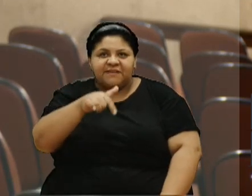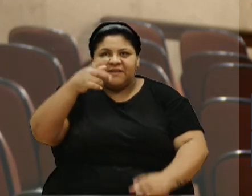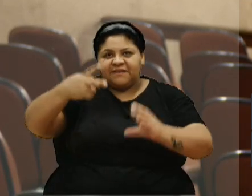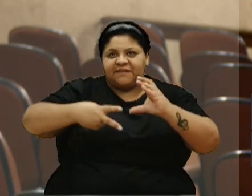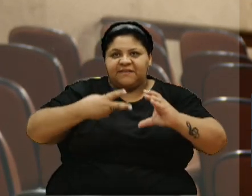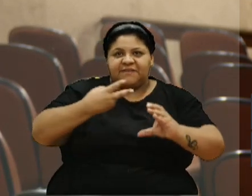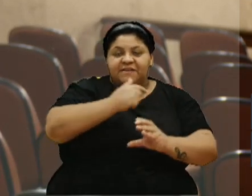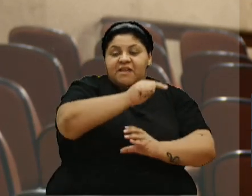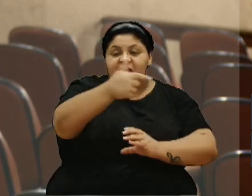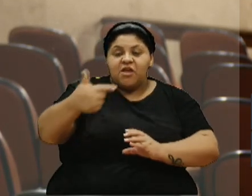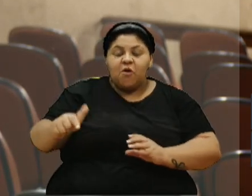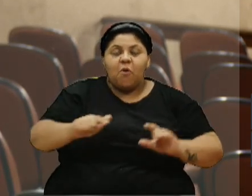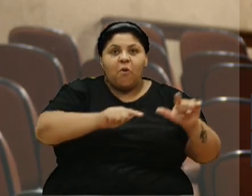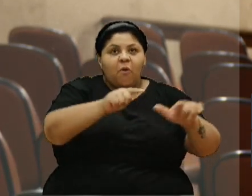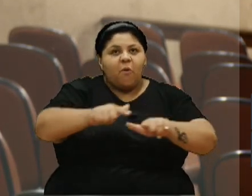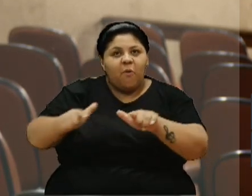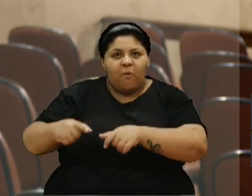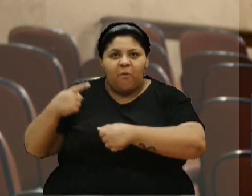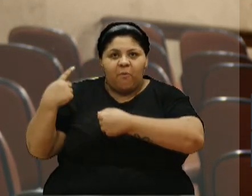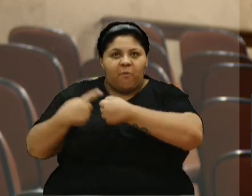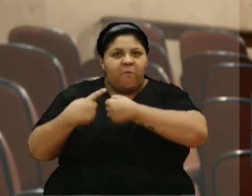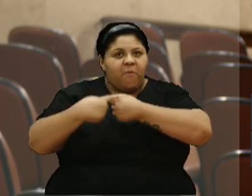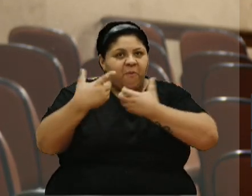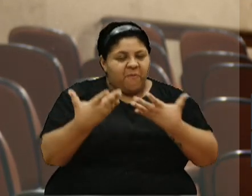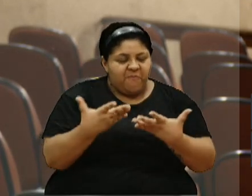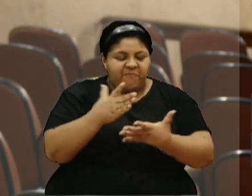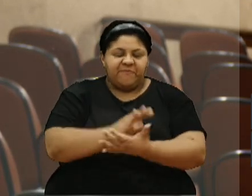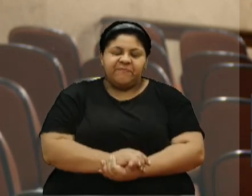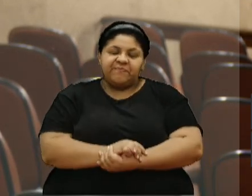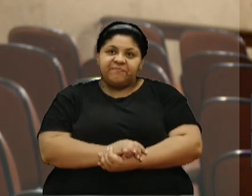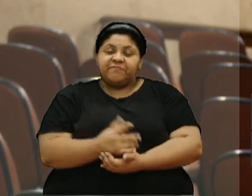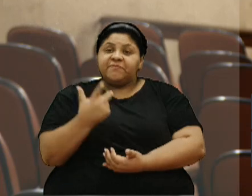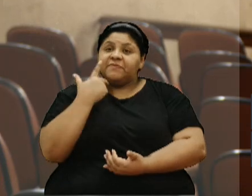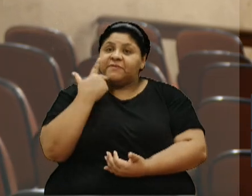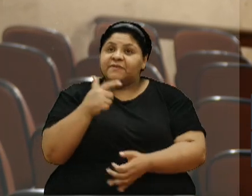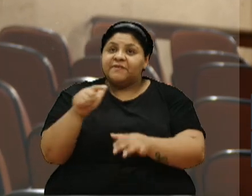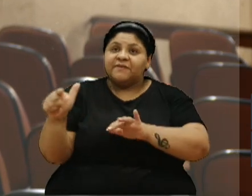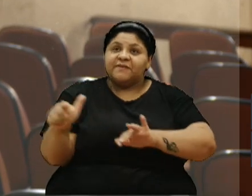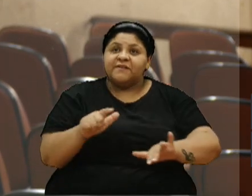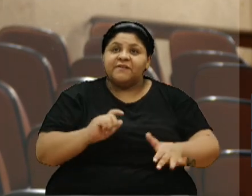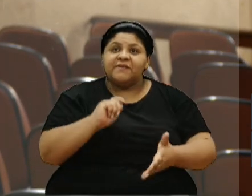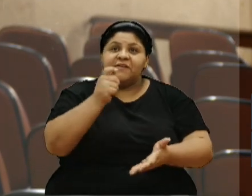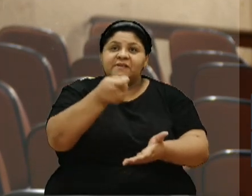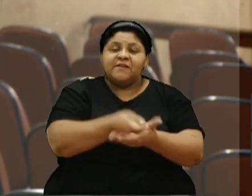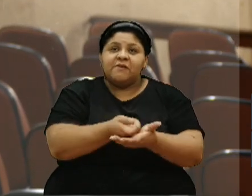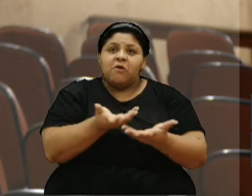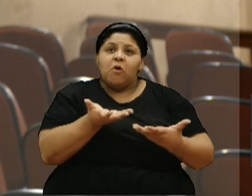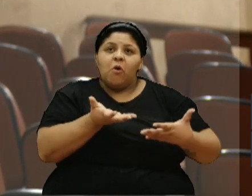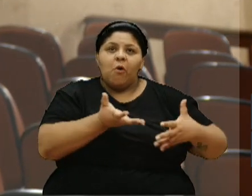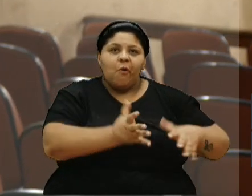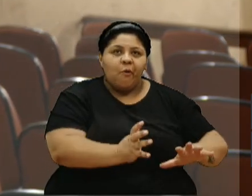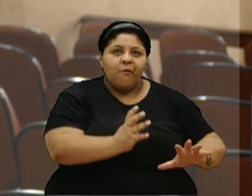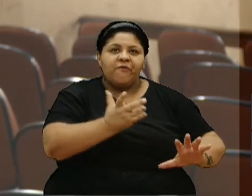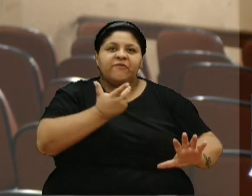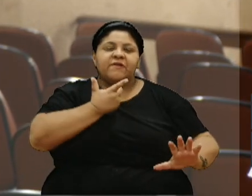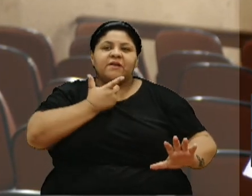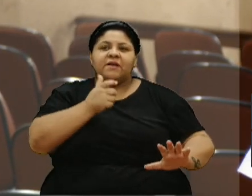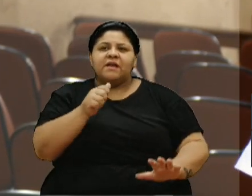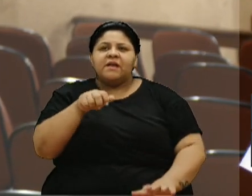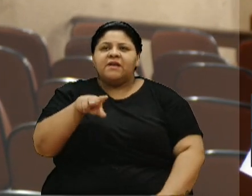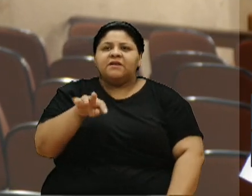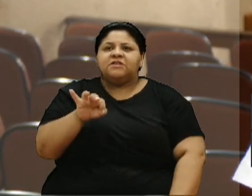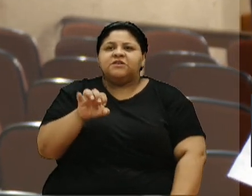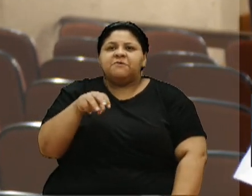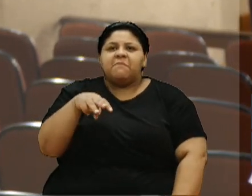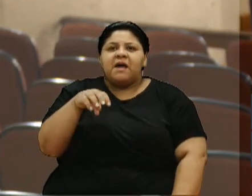Câmara, em outros locais da nossa cidade. E tratar da Semana da Luta Antimanicomial é falar em como